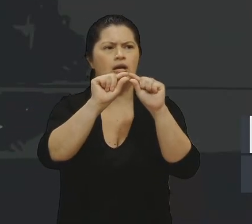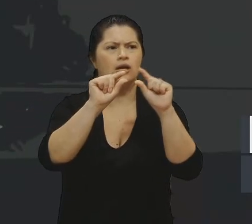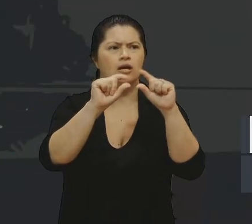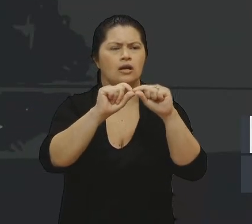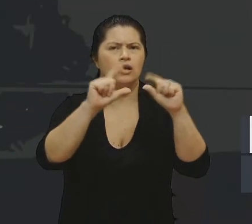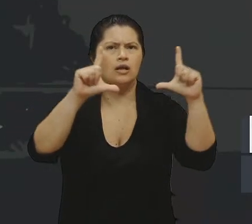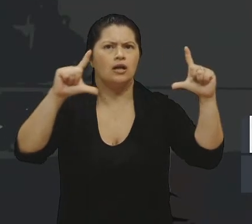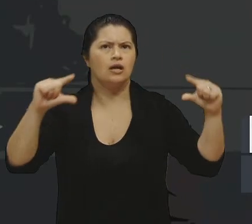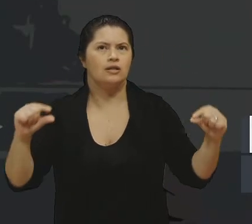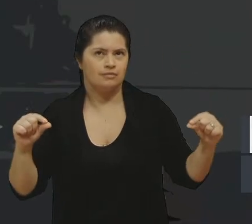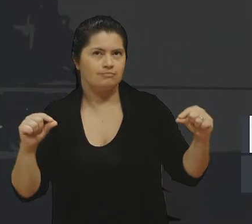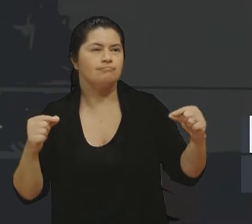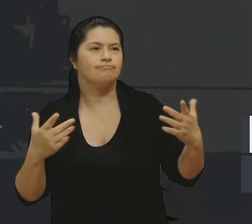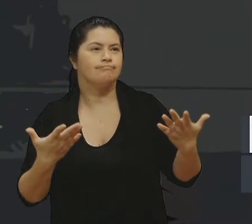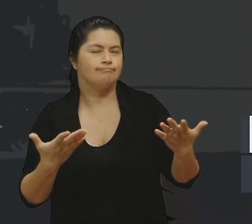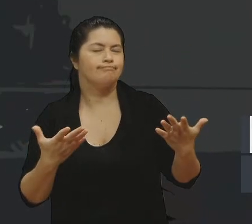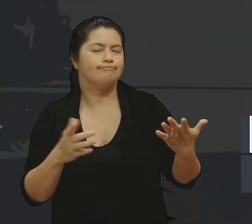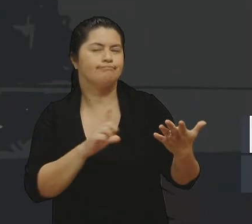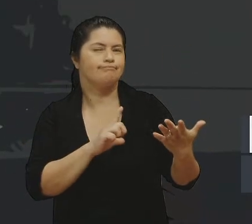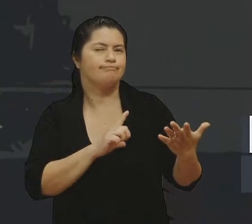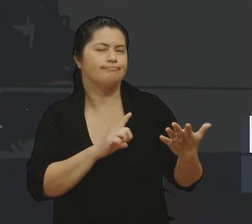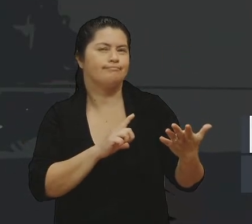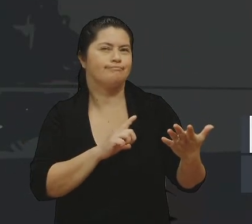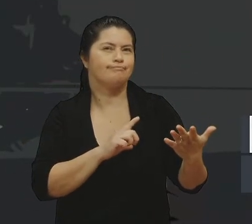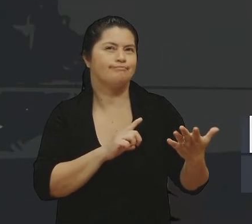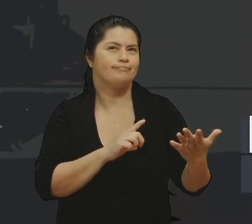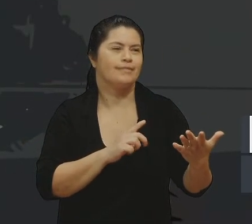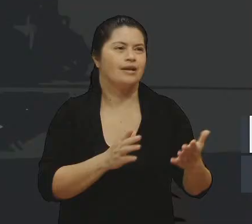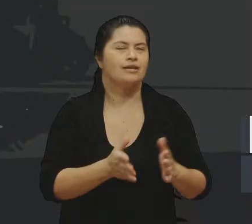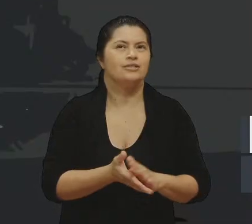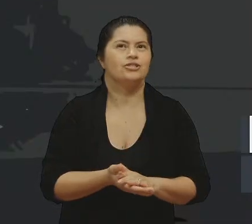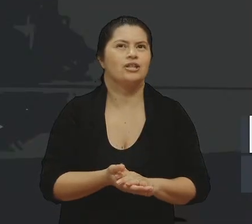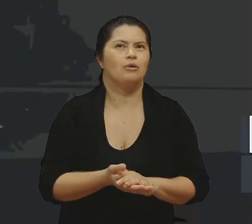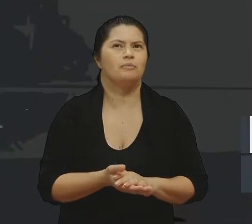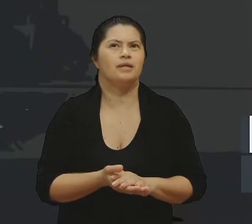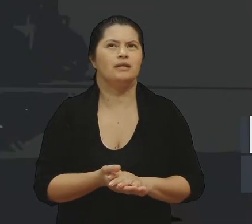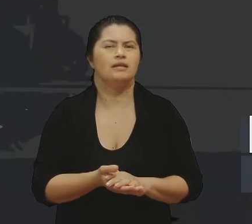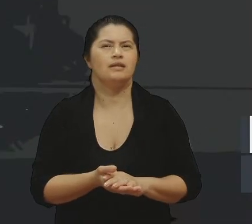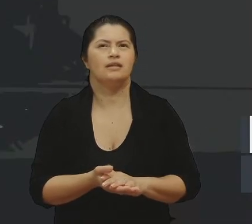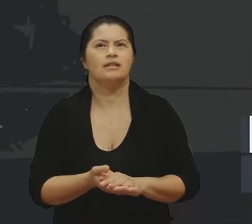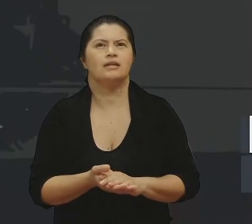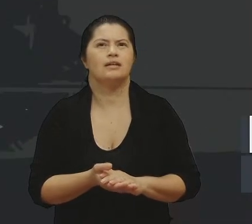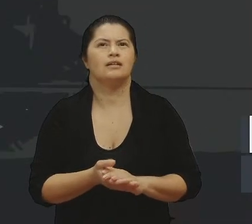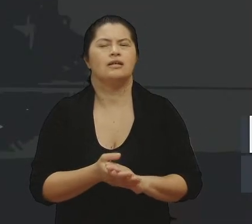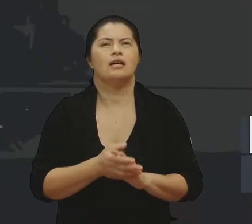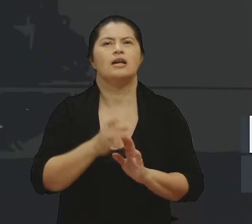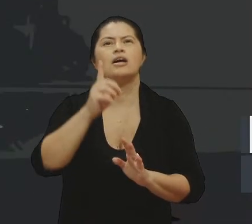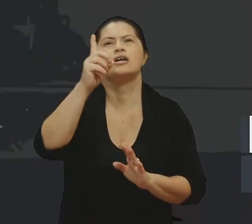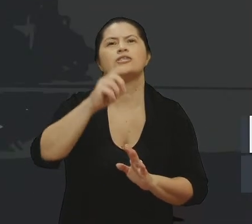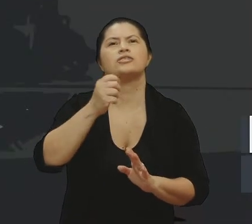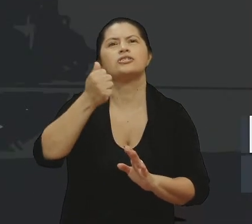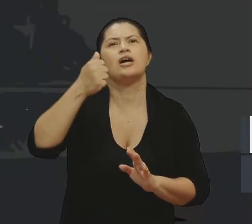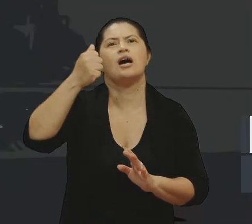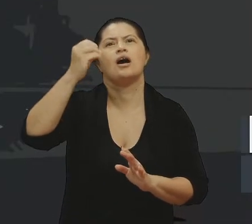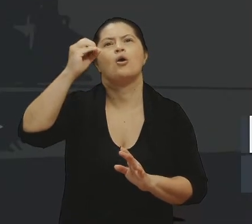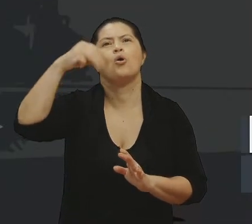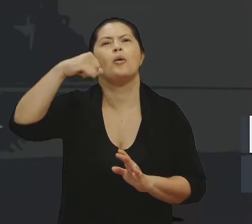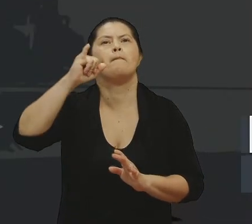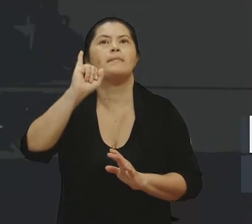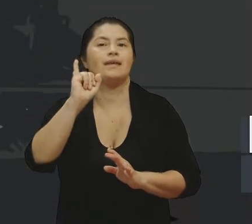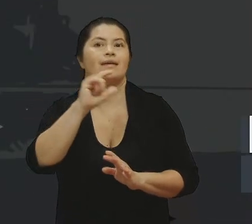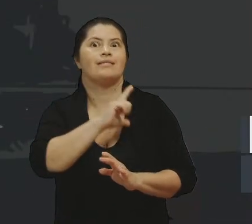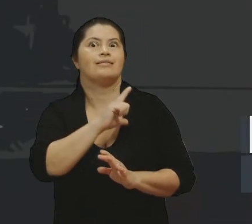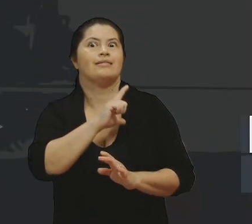que tenha um para que valide a minha teoria. Mas a Xiaomi é uma comunidade no mundo. A Xiaomi ela tem um senso